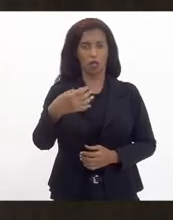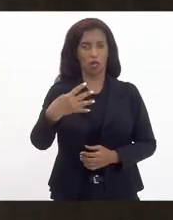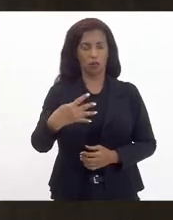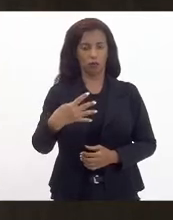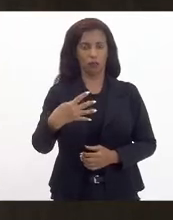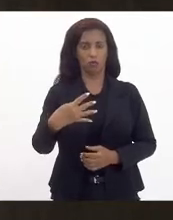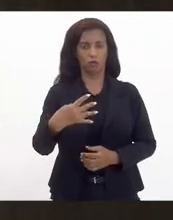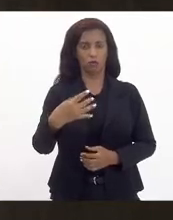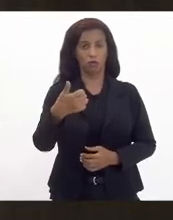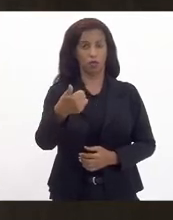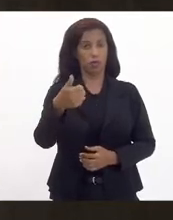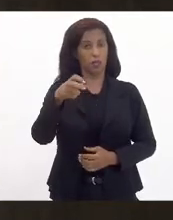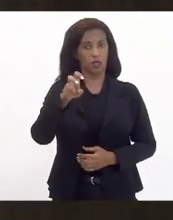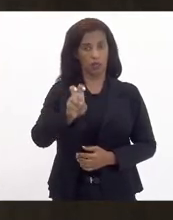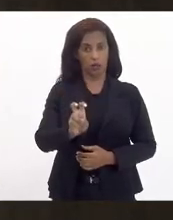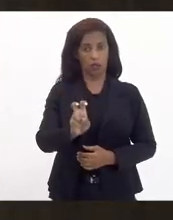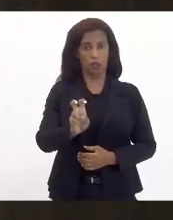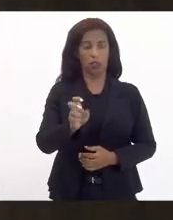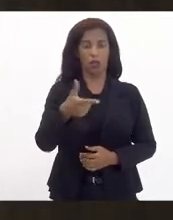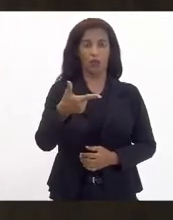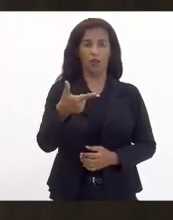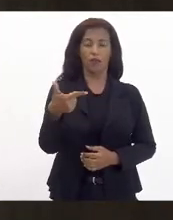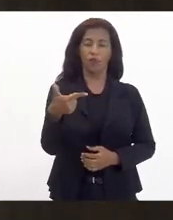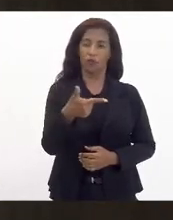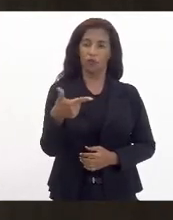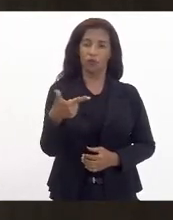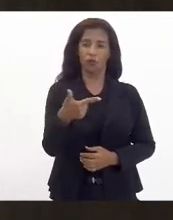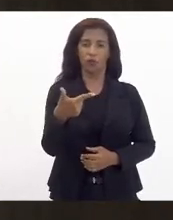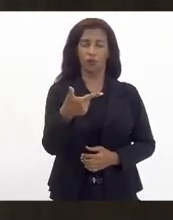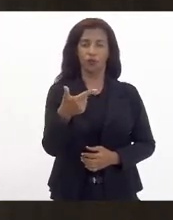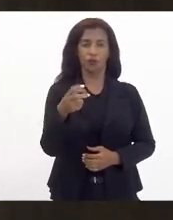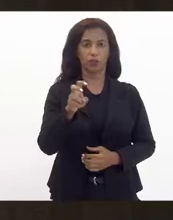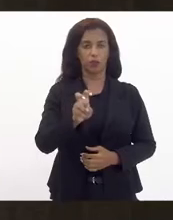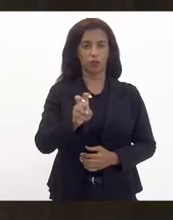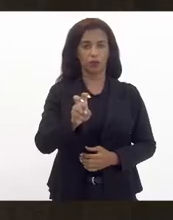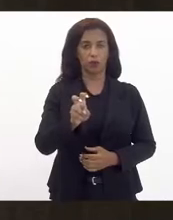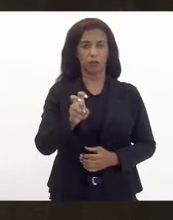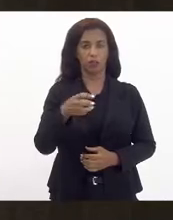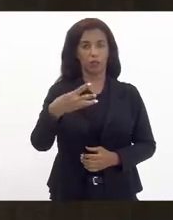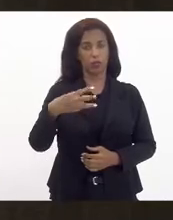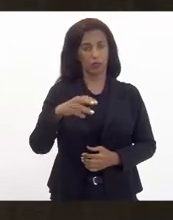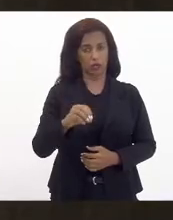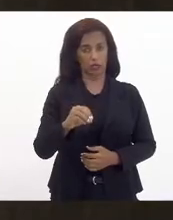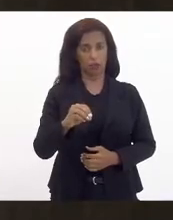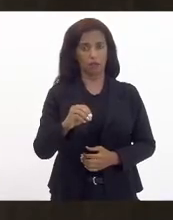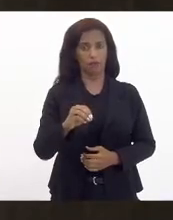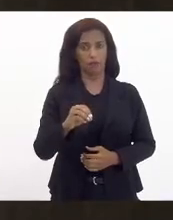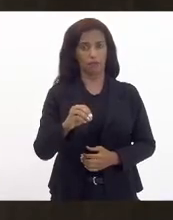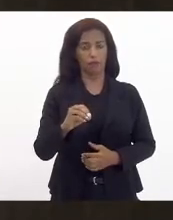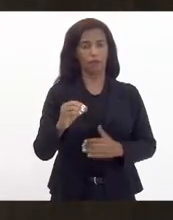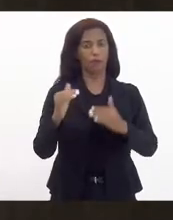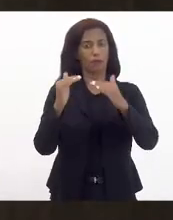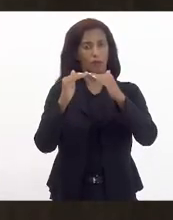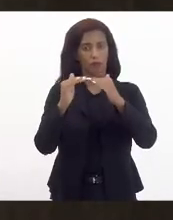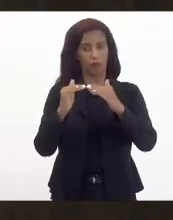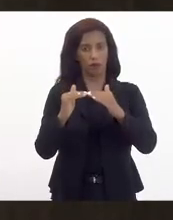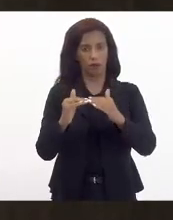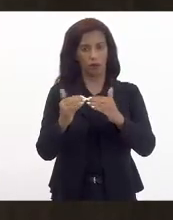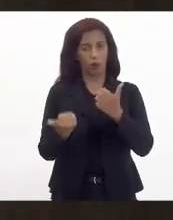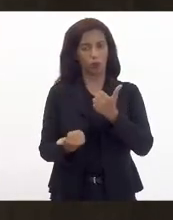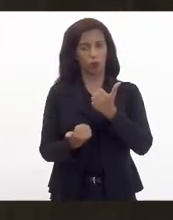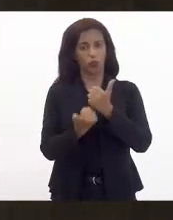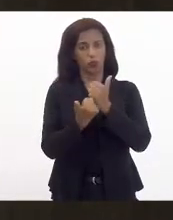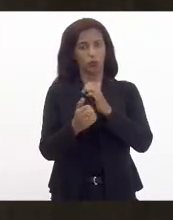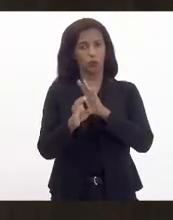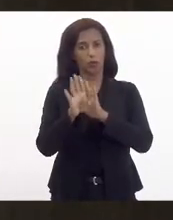14 15 22 25 e 30 favorável com